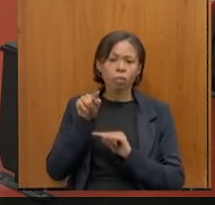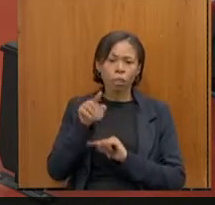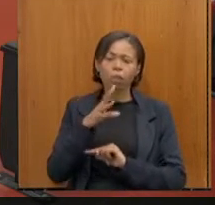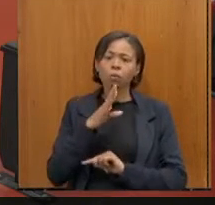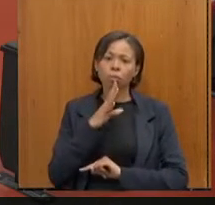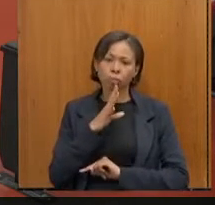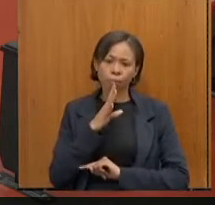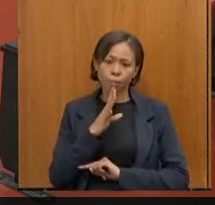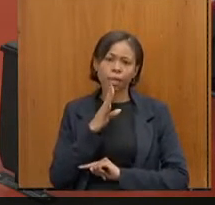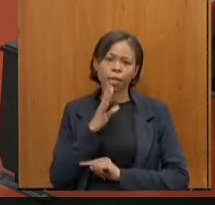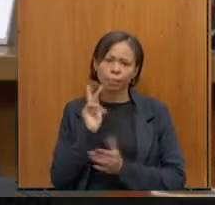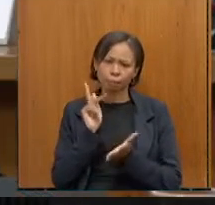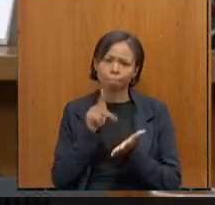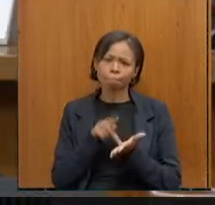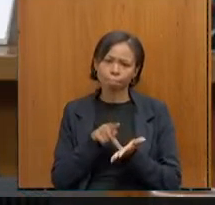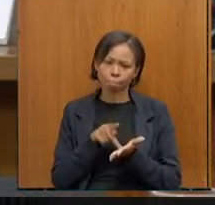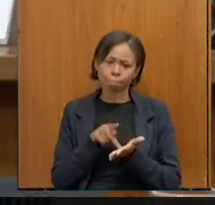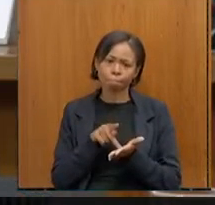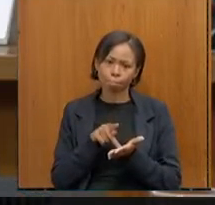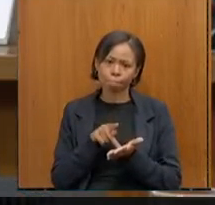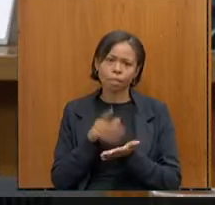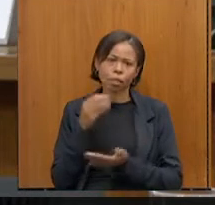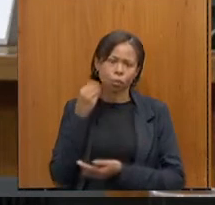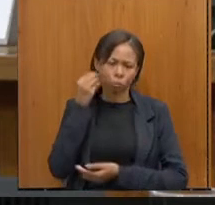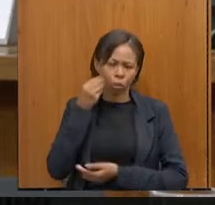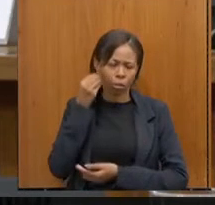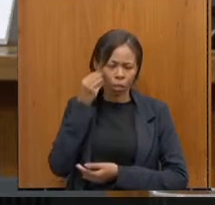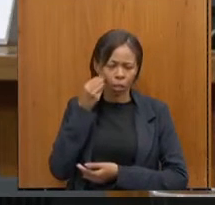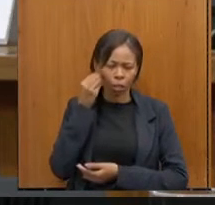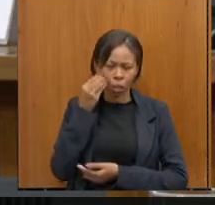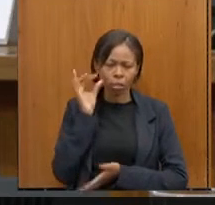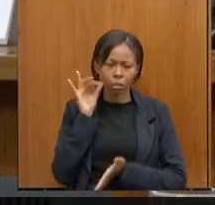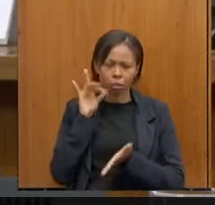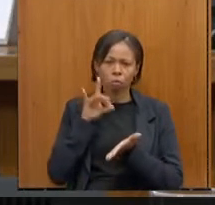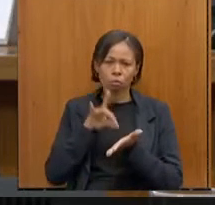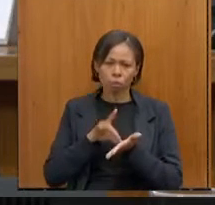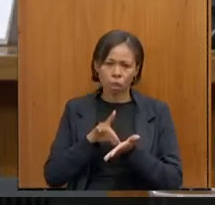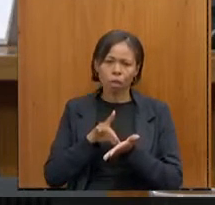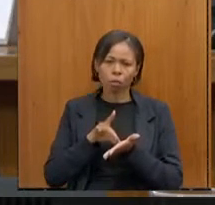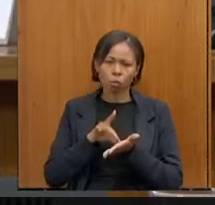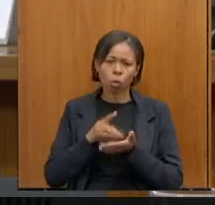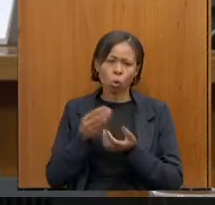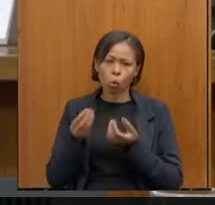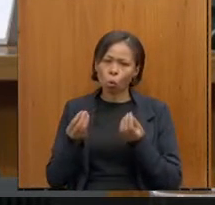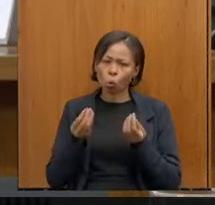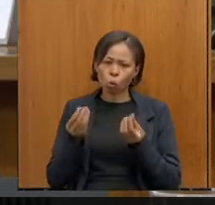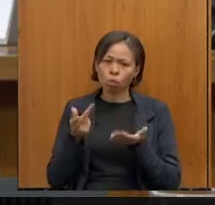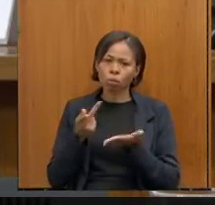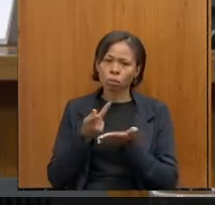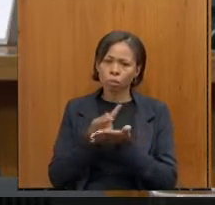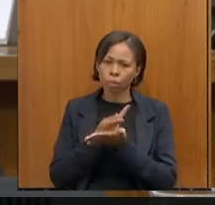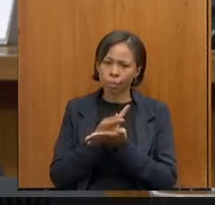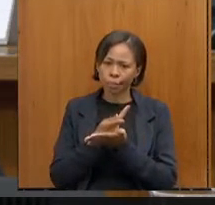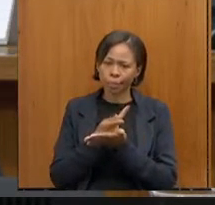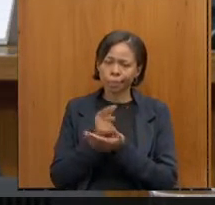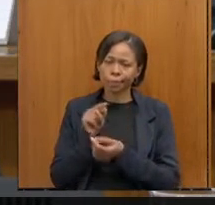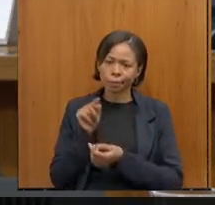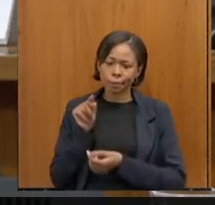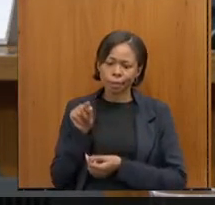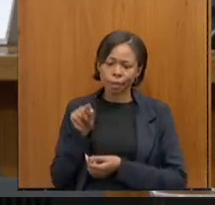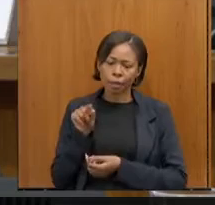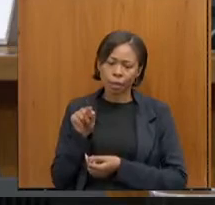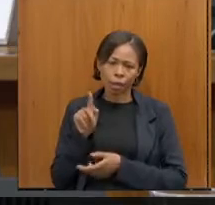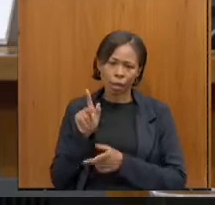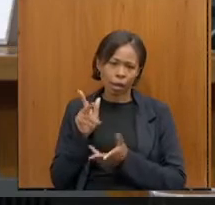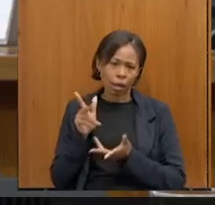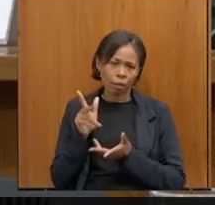conhece de verdade com profundidade as mazelas que assolam aqueles